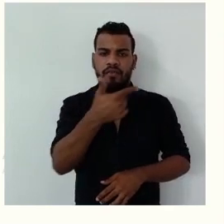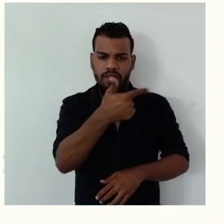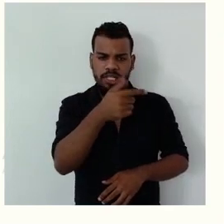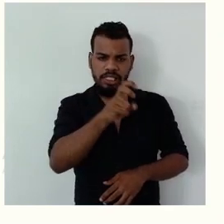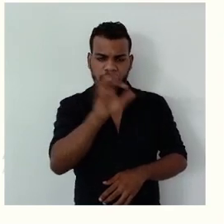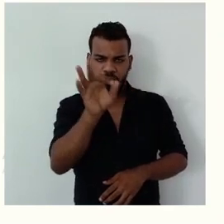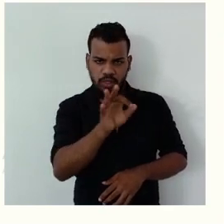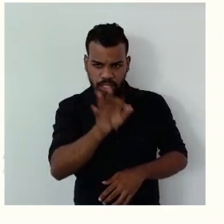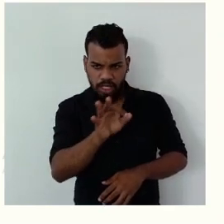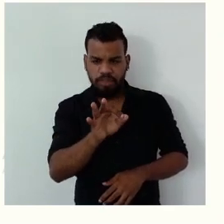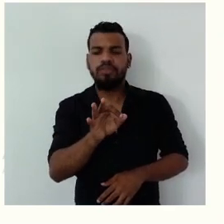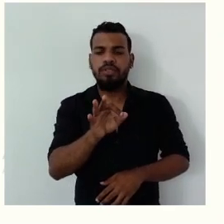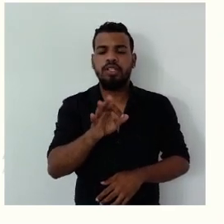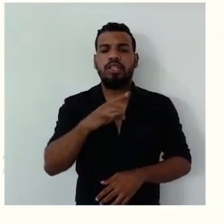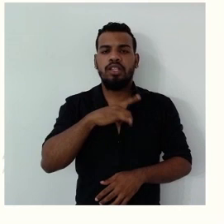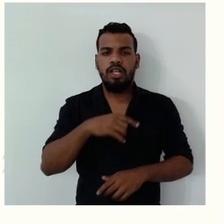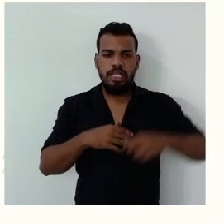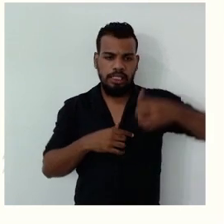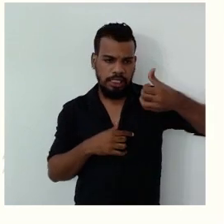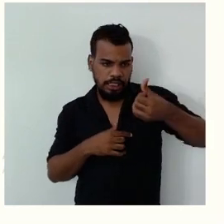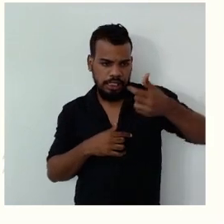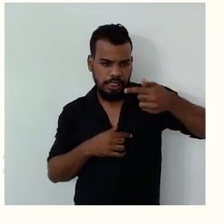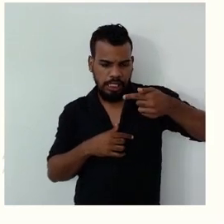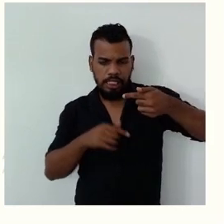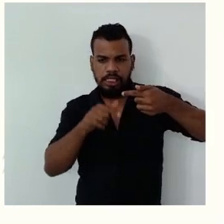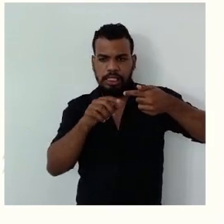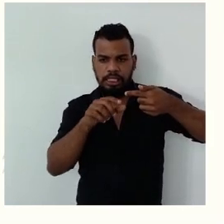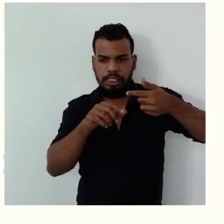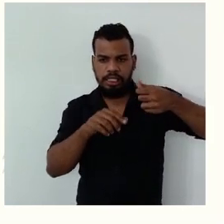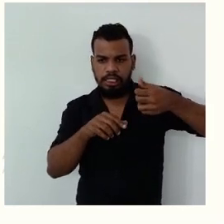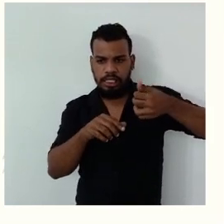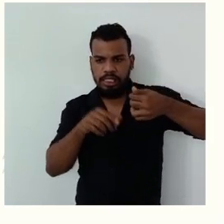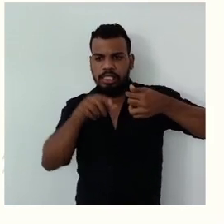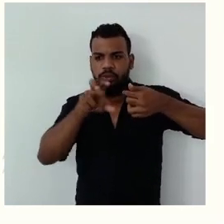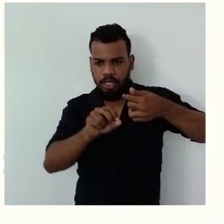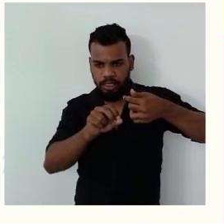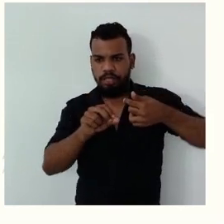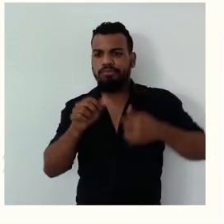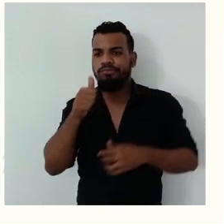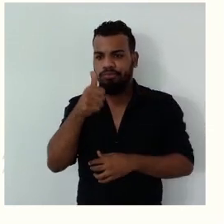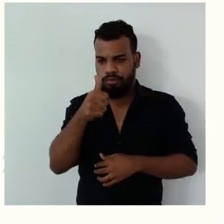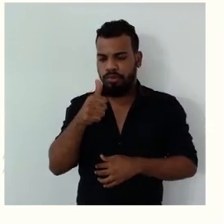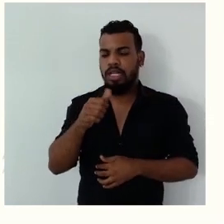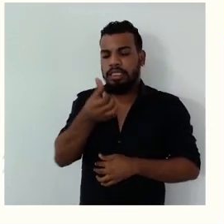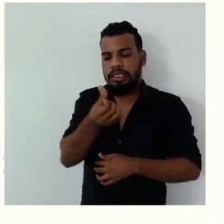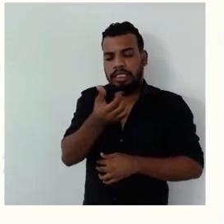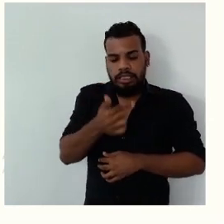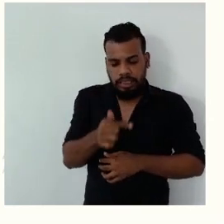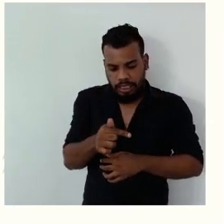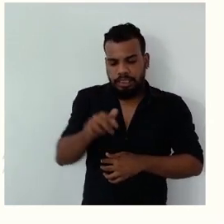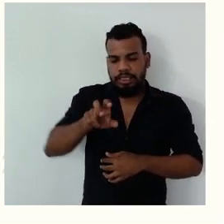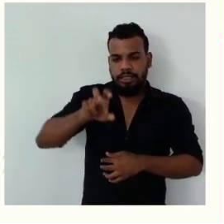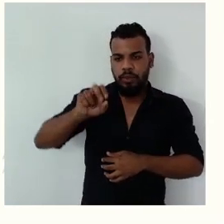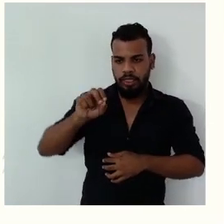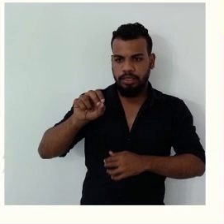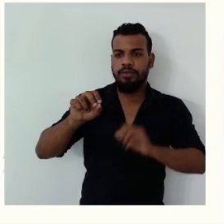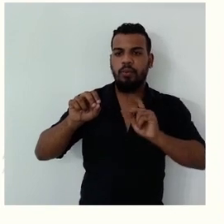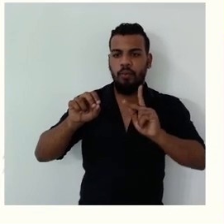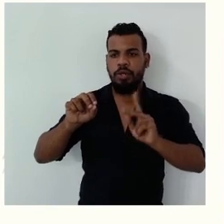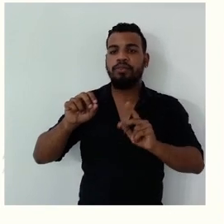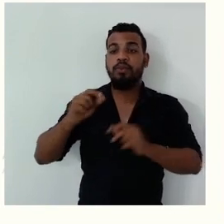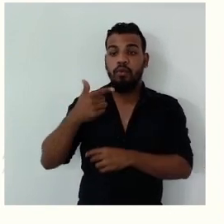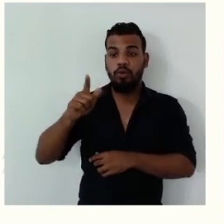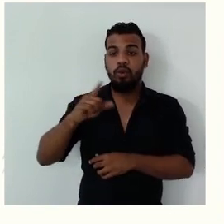25% vai ficar com 67,50. Daí, vamos considerar agora um outro formato.